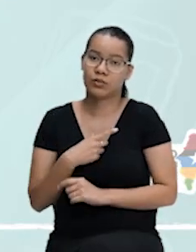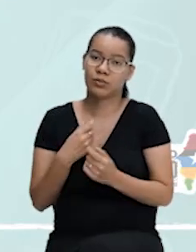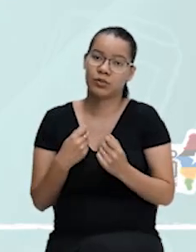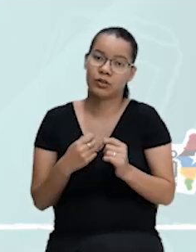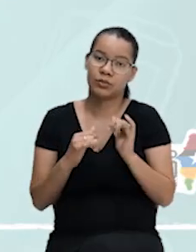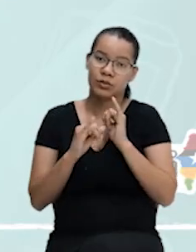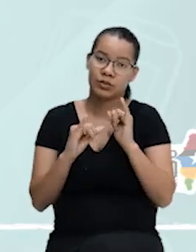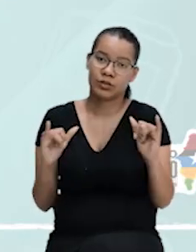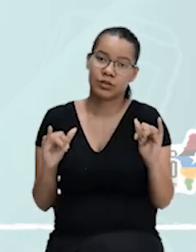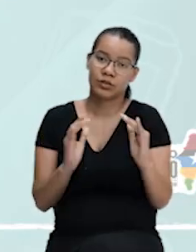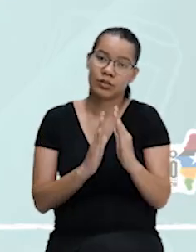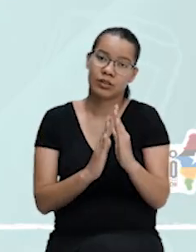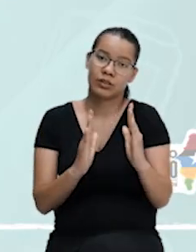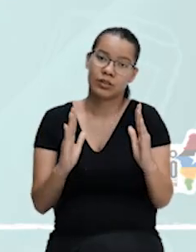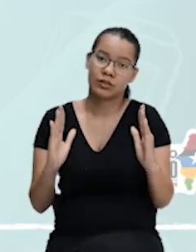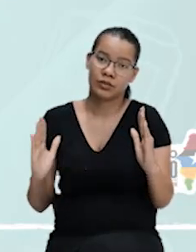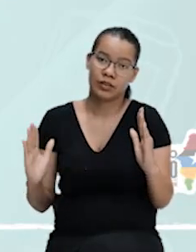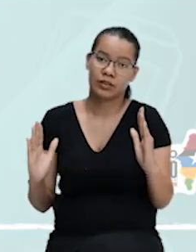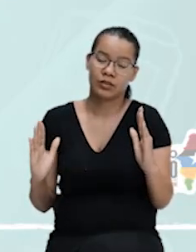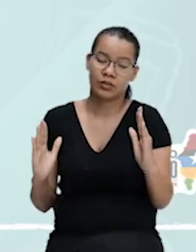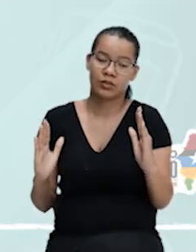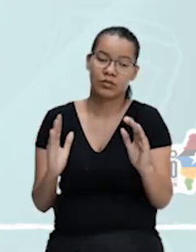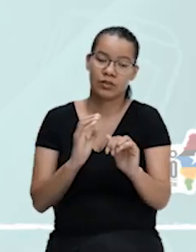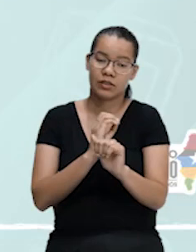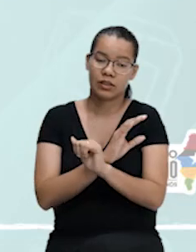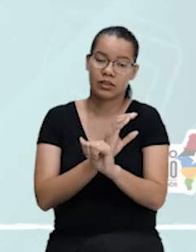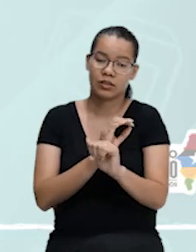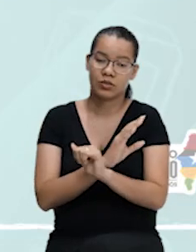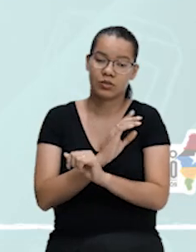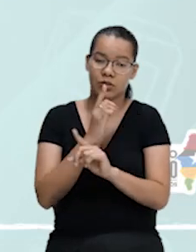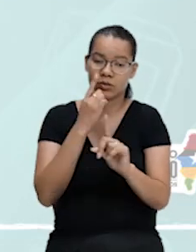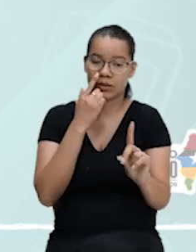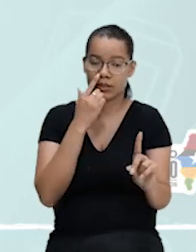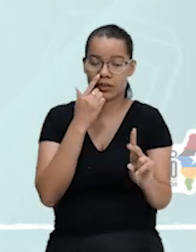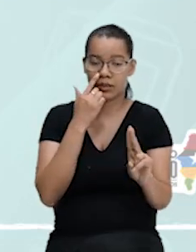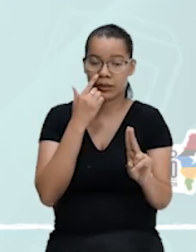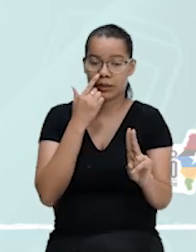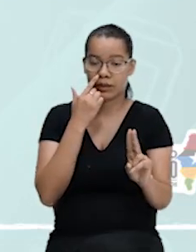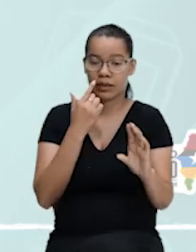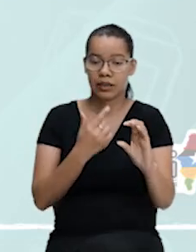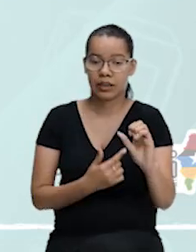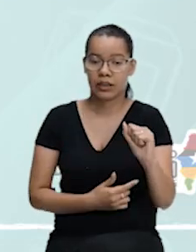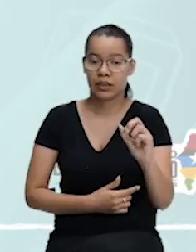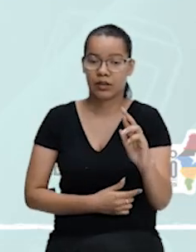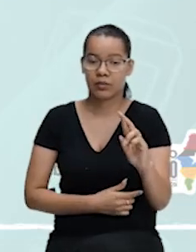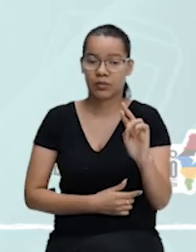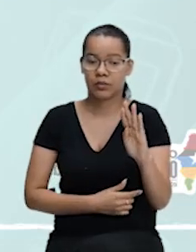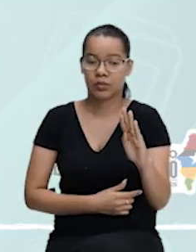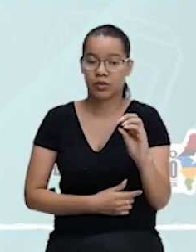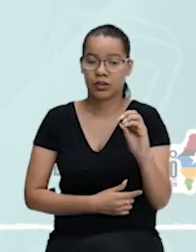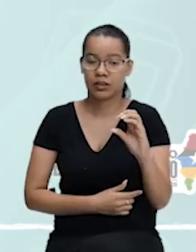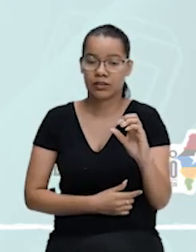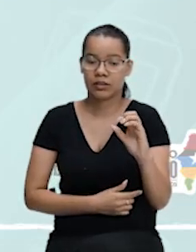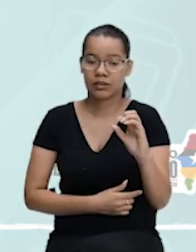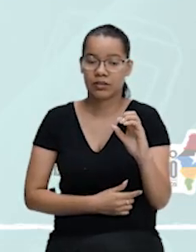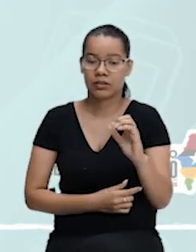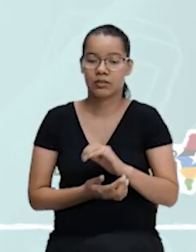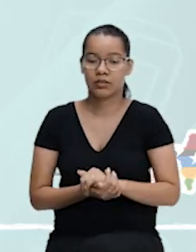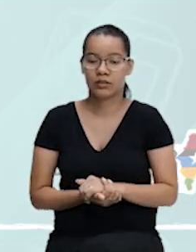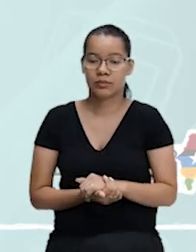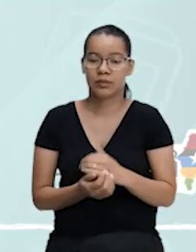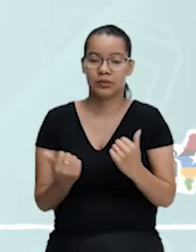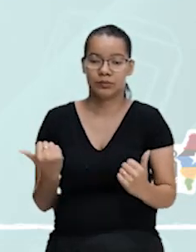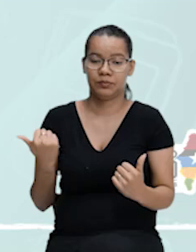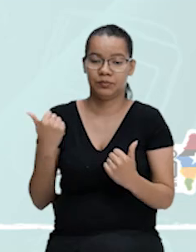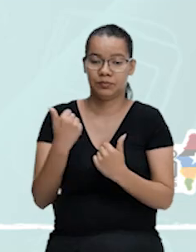são derivados dos ácidos carboxílicos, certo? Pela substituição do hidrogênio